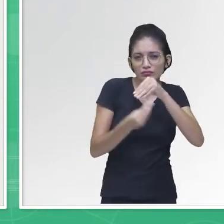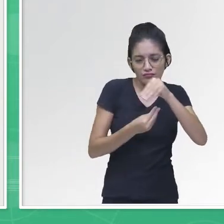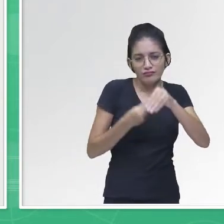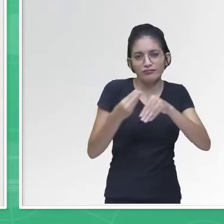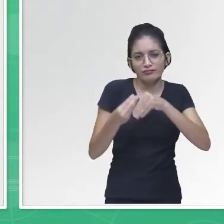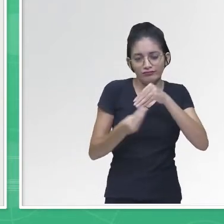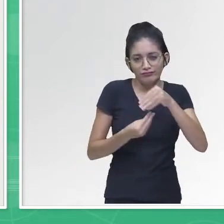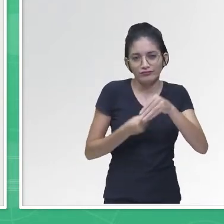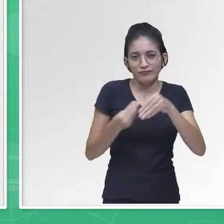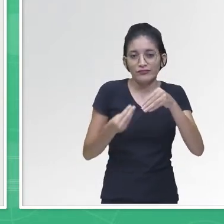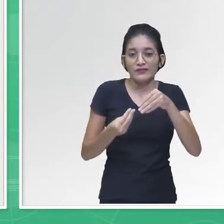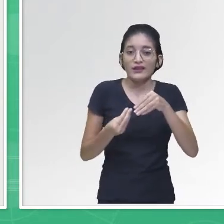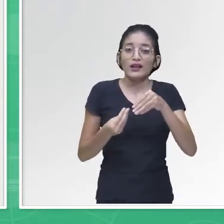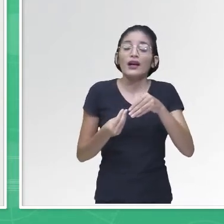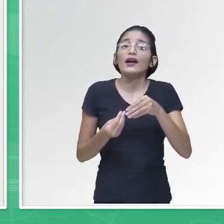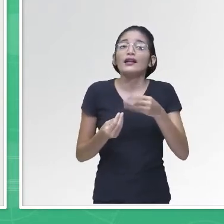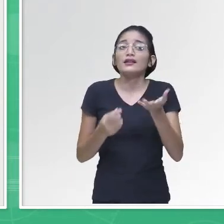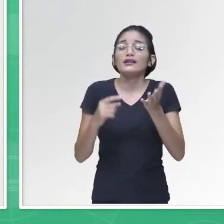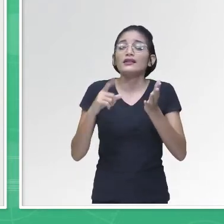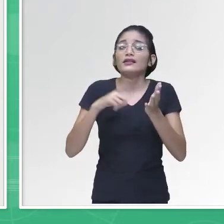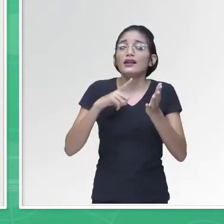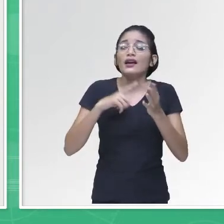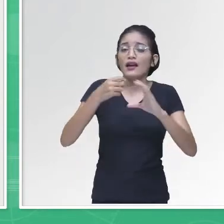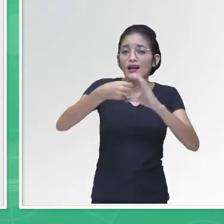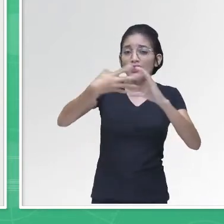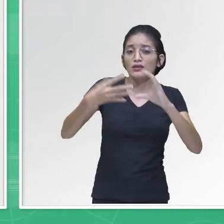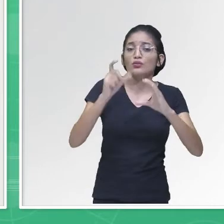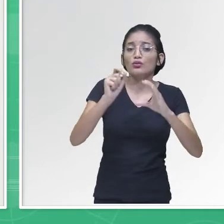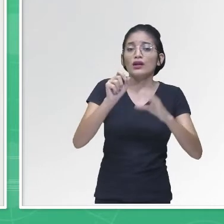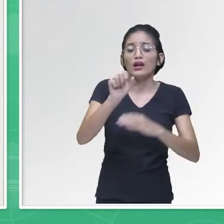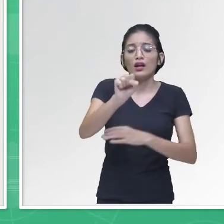características, ela é classificada como uma solução